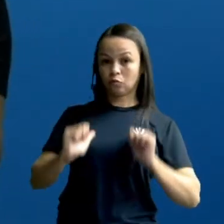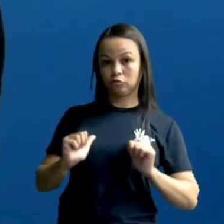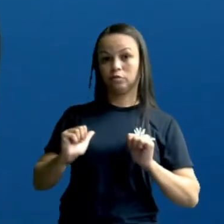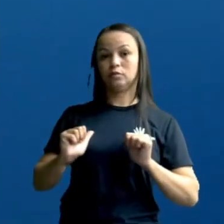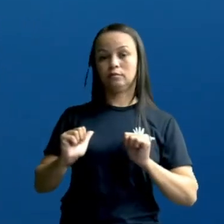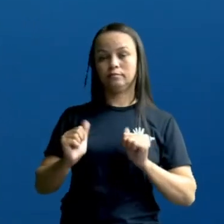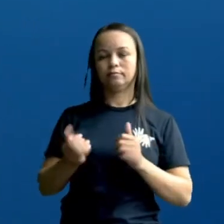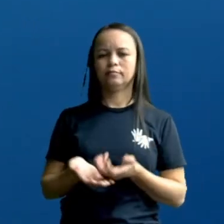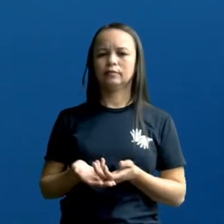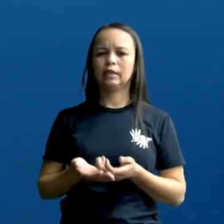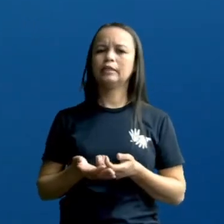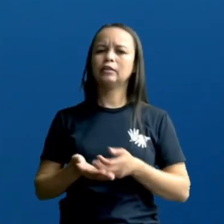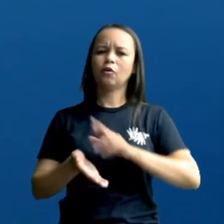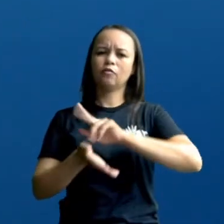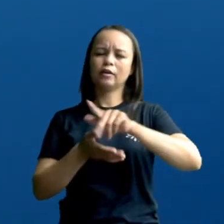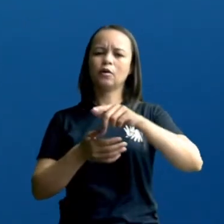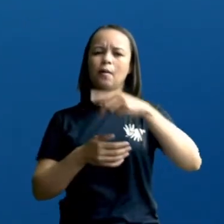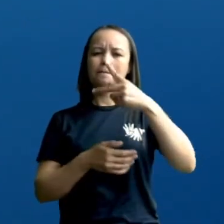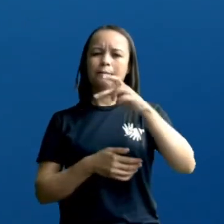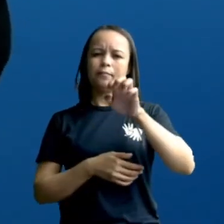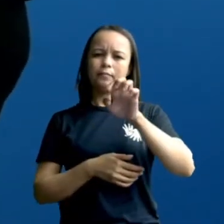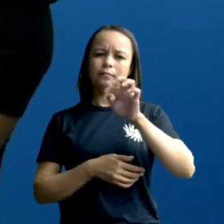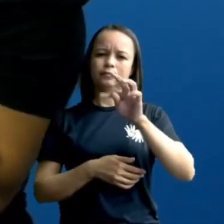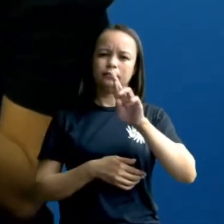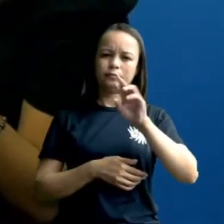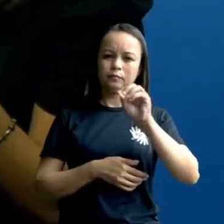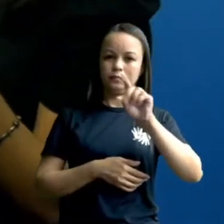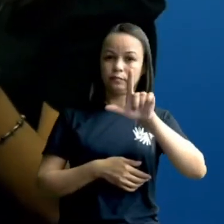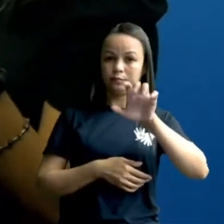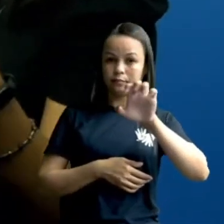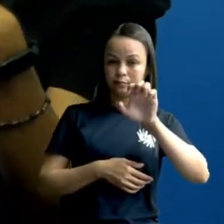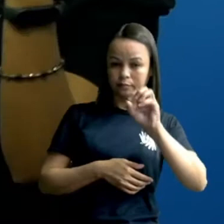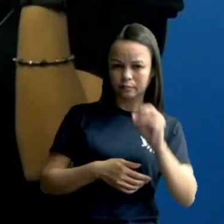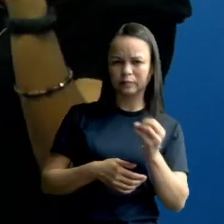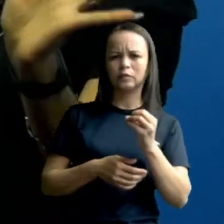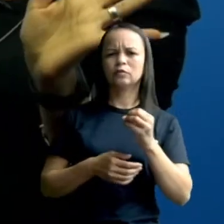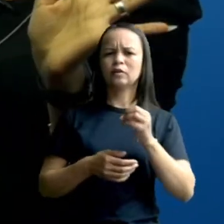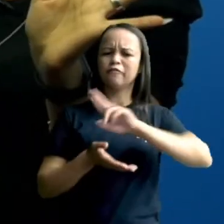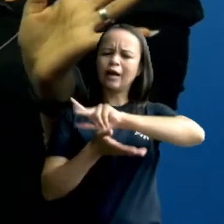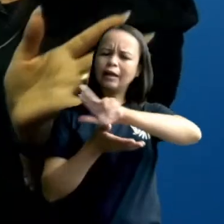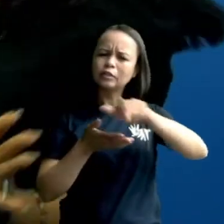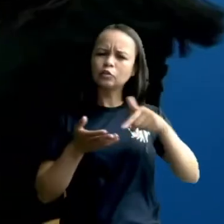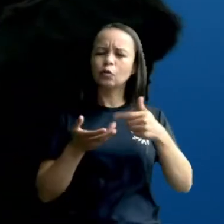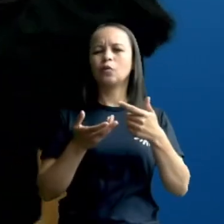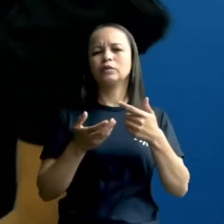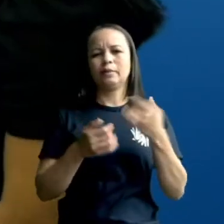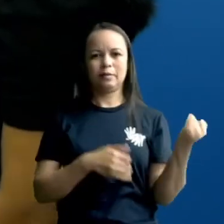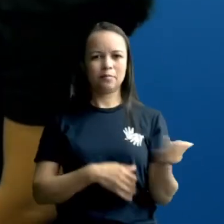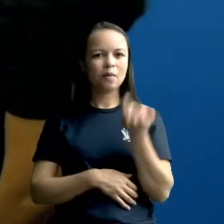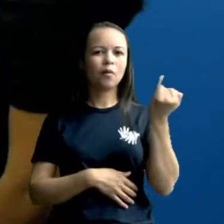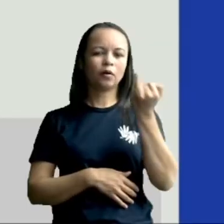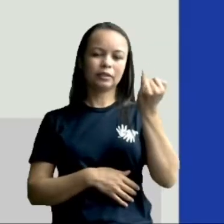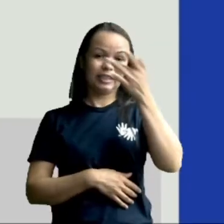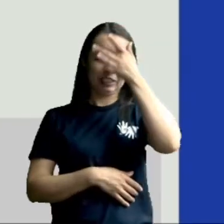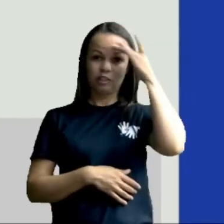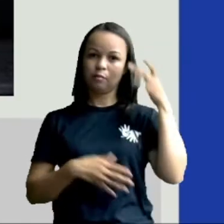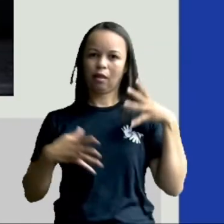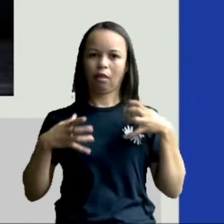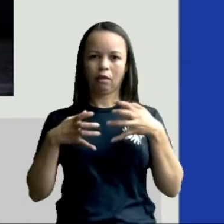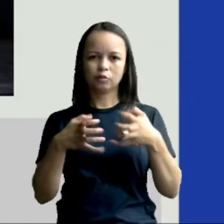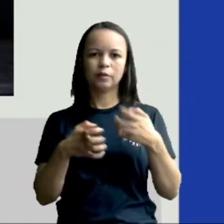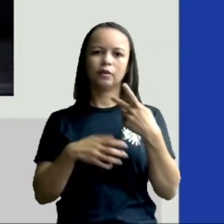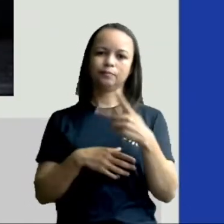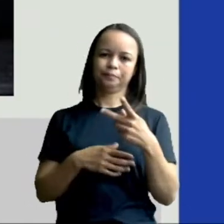Ele está presente em várias coisas, não é isso? Ele é bastante importante, por isso que todo mundo briga por ele. Mas vamos seguir.